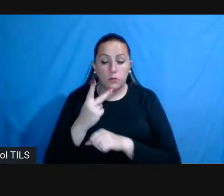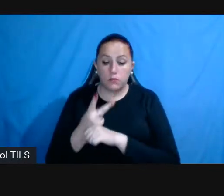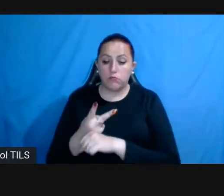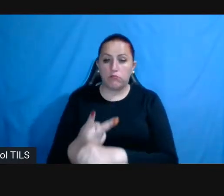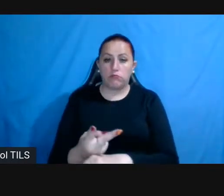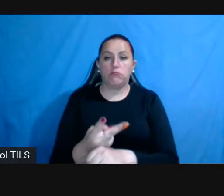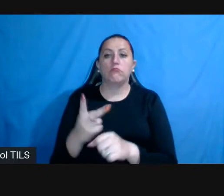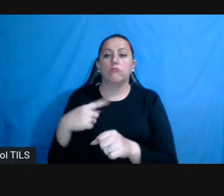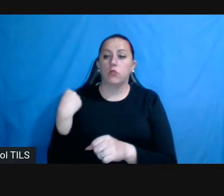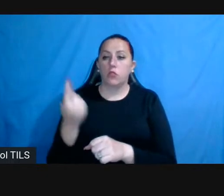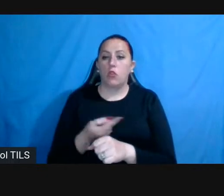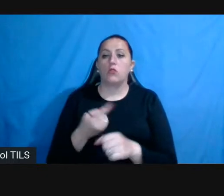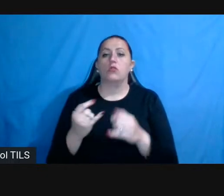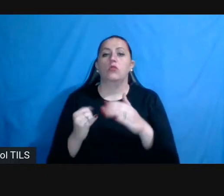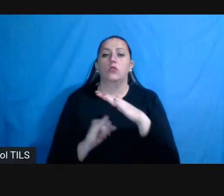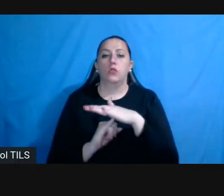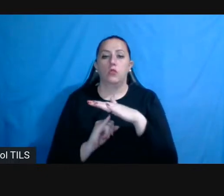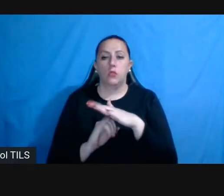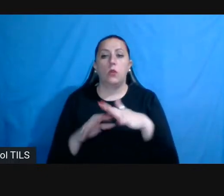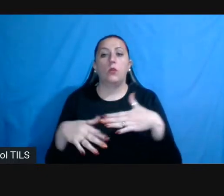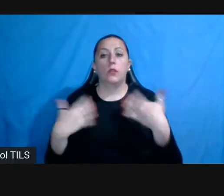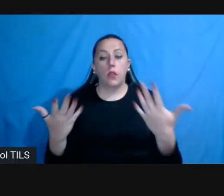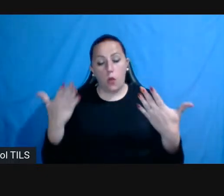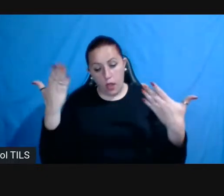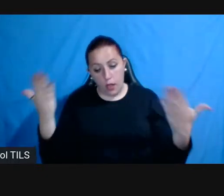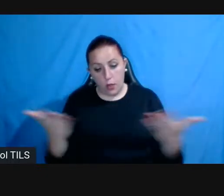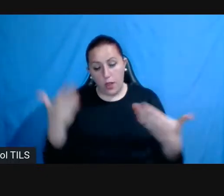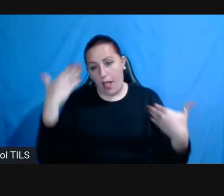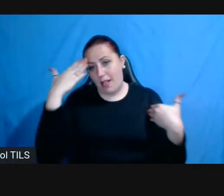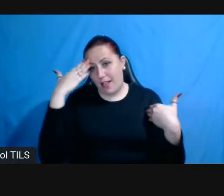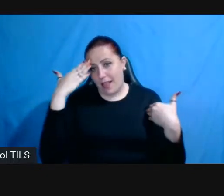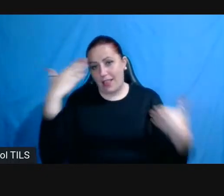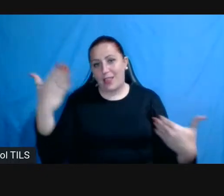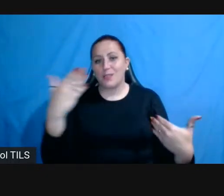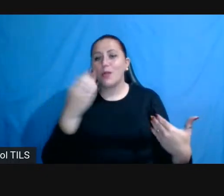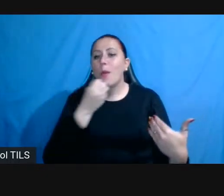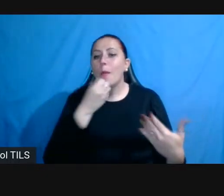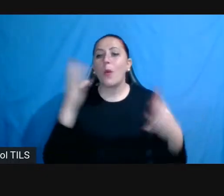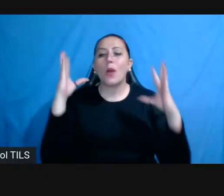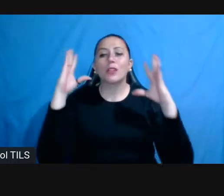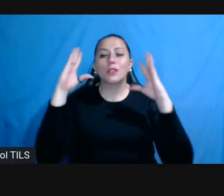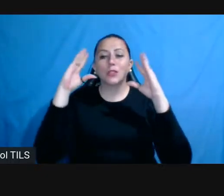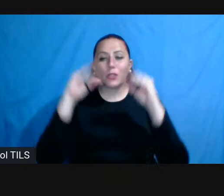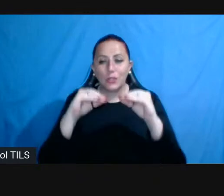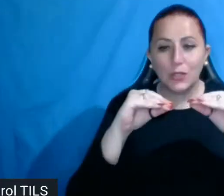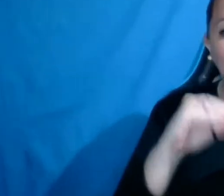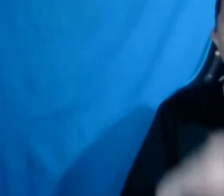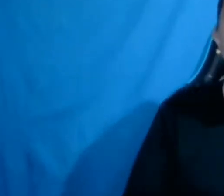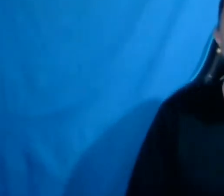Então, desde já agradeço e boa noite.